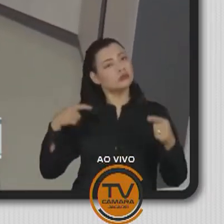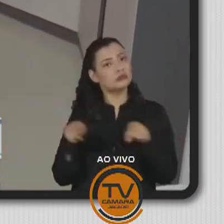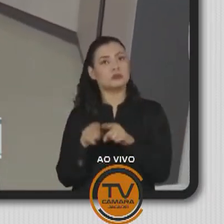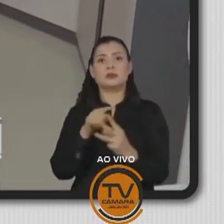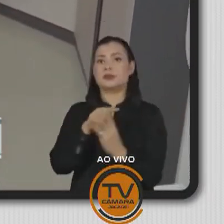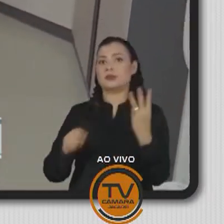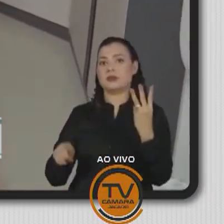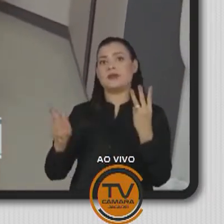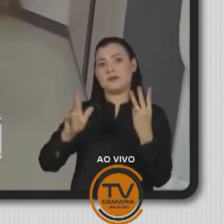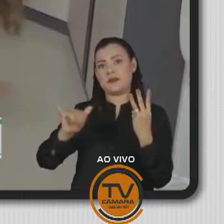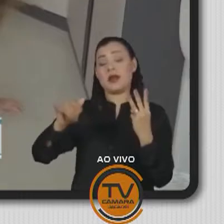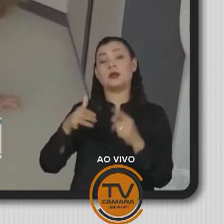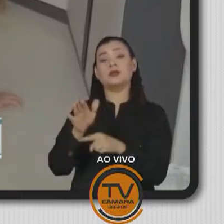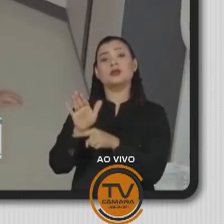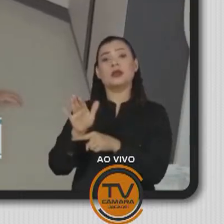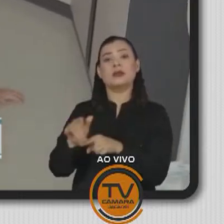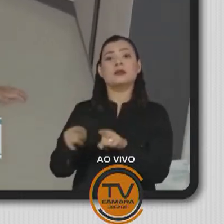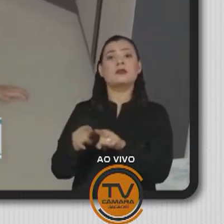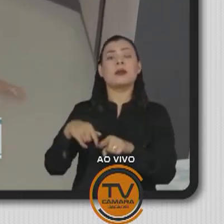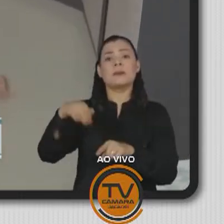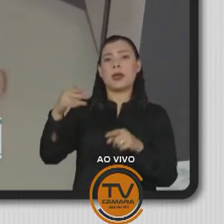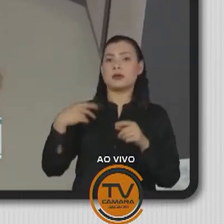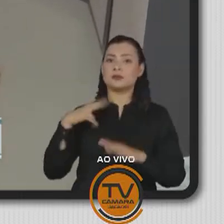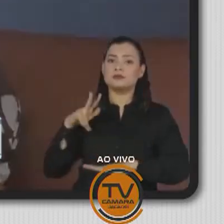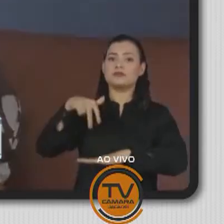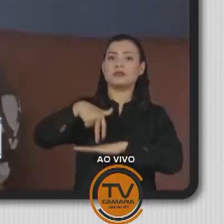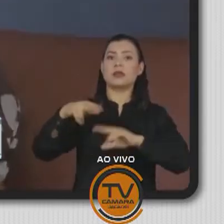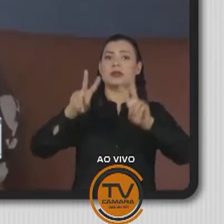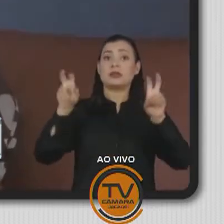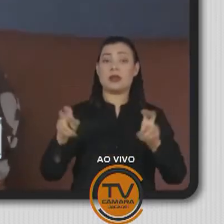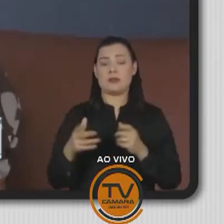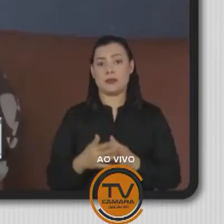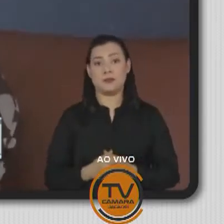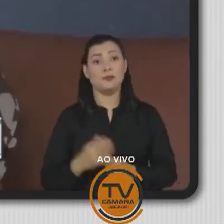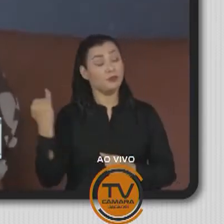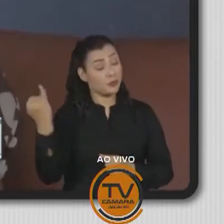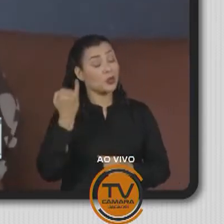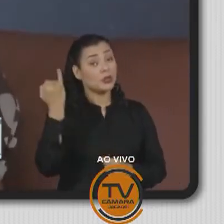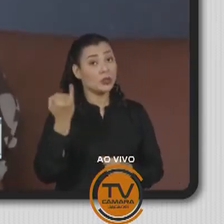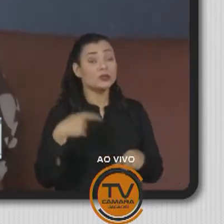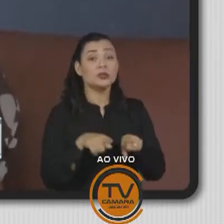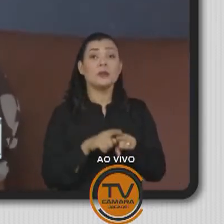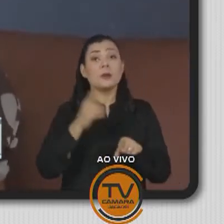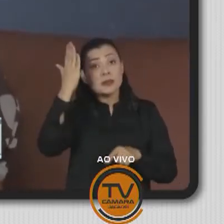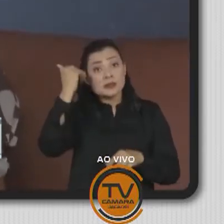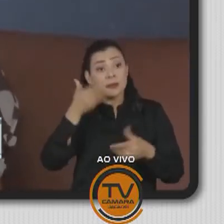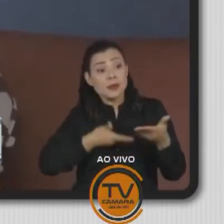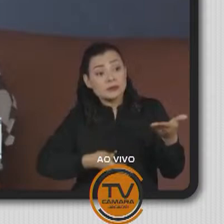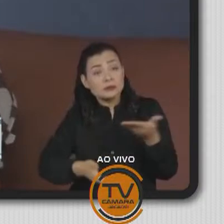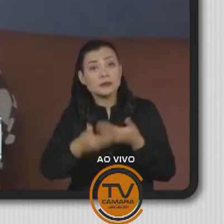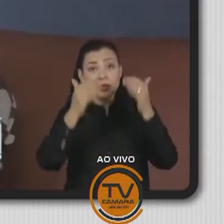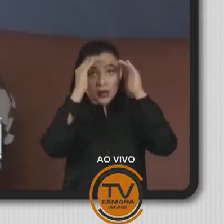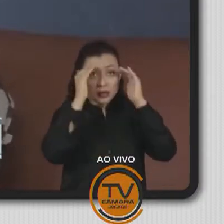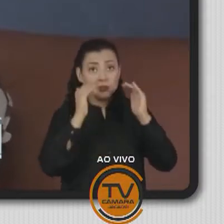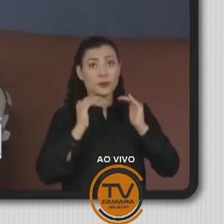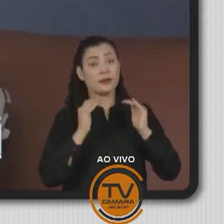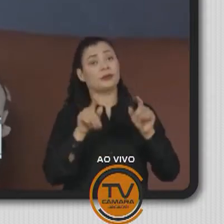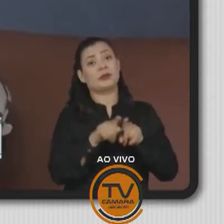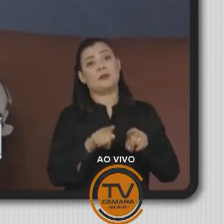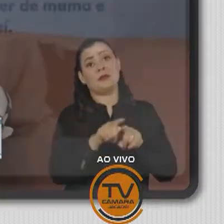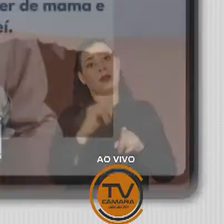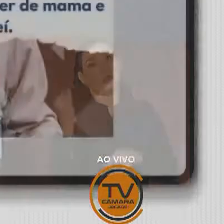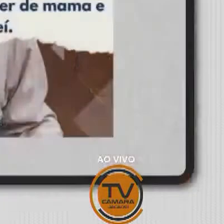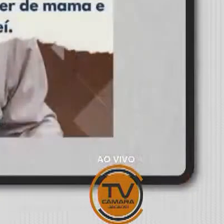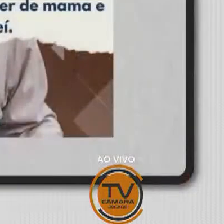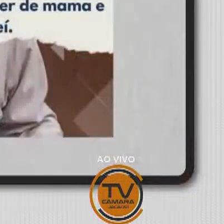assim, ainda vai ajudar a trazer mais visibilidade ao tema. Até para saber conviver e respeitar, que é o mais